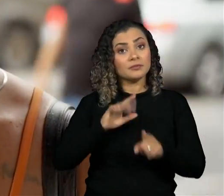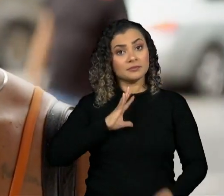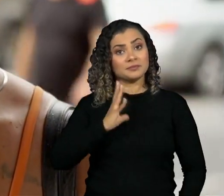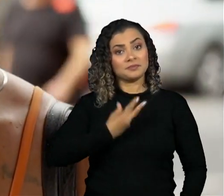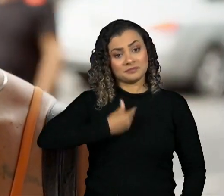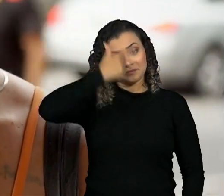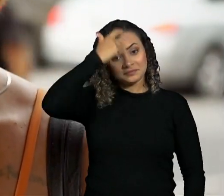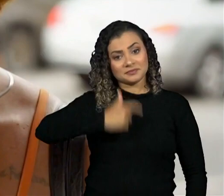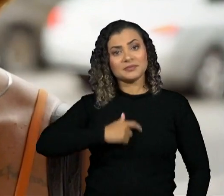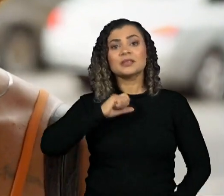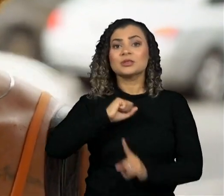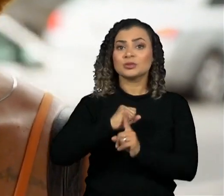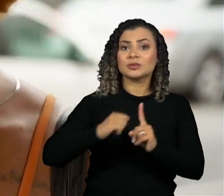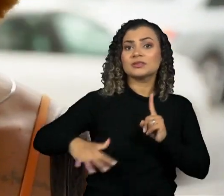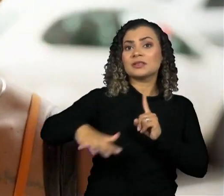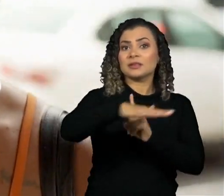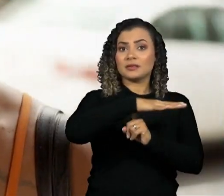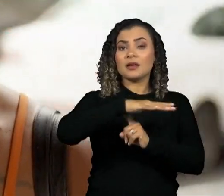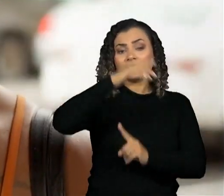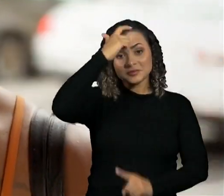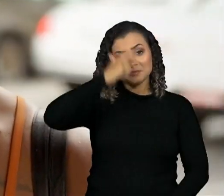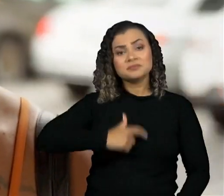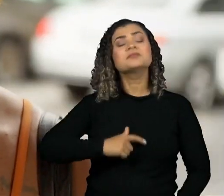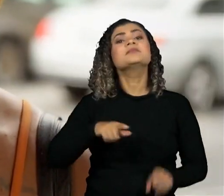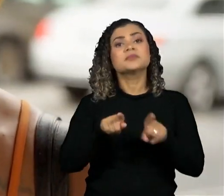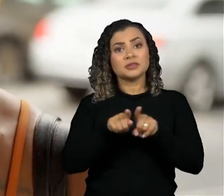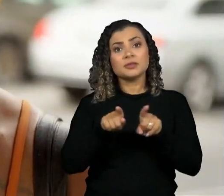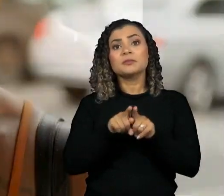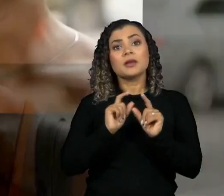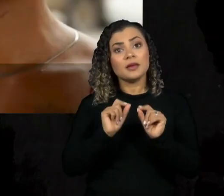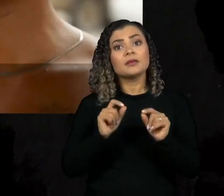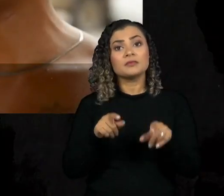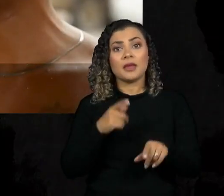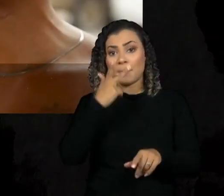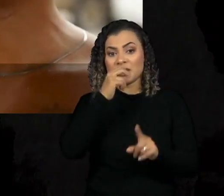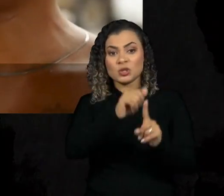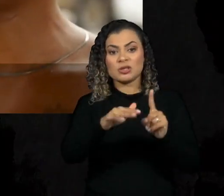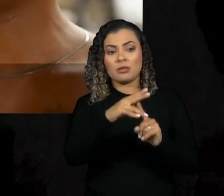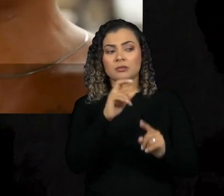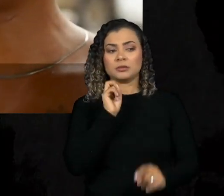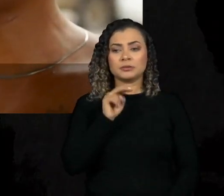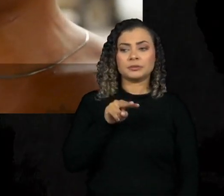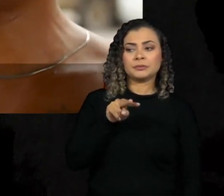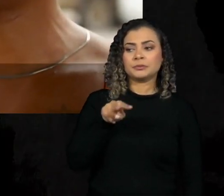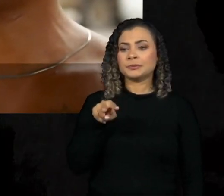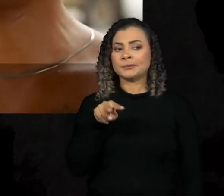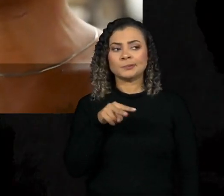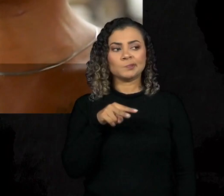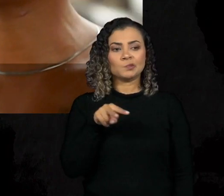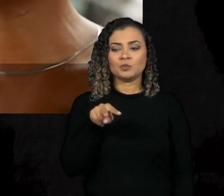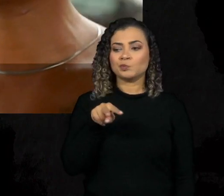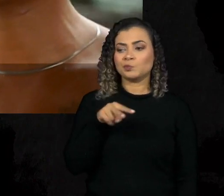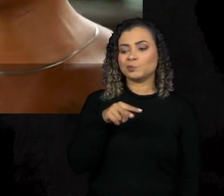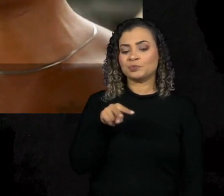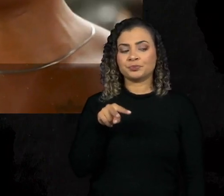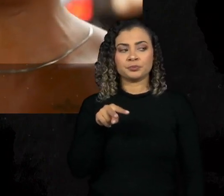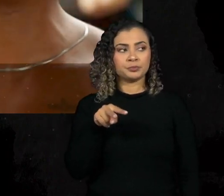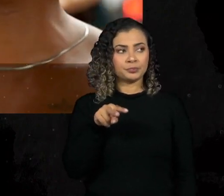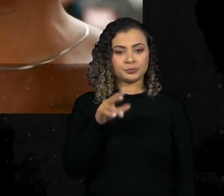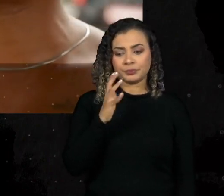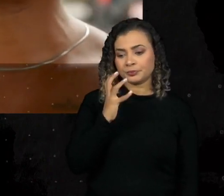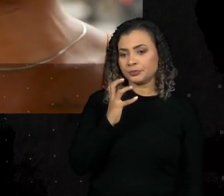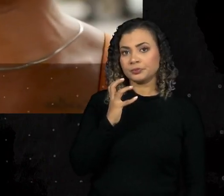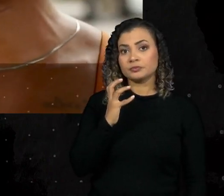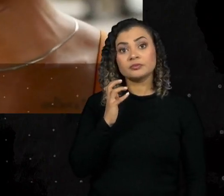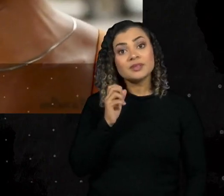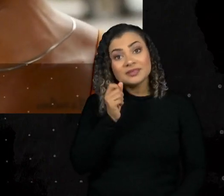nessa sociedade, a sociedade está sempre muito hostil, né? Os olhares estão sempre muito hostis e um sorriso é sempre